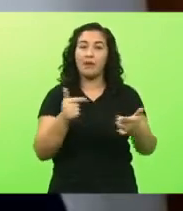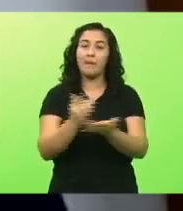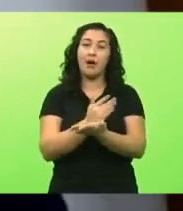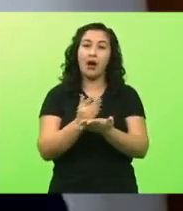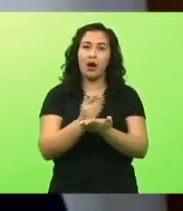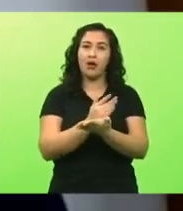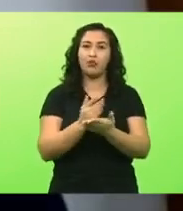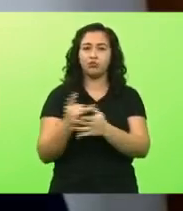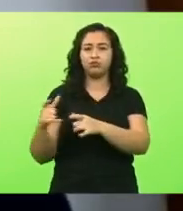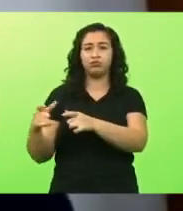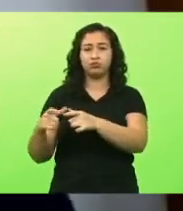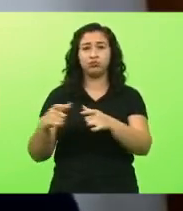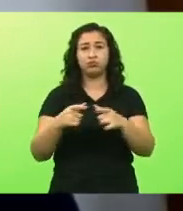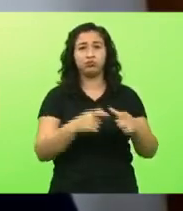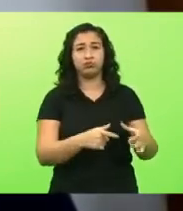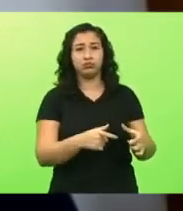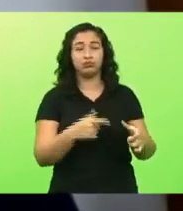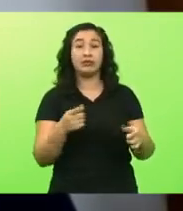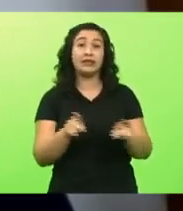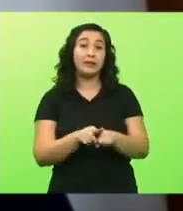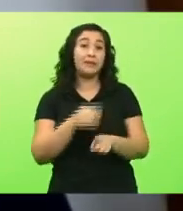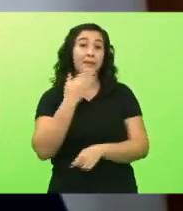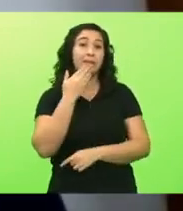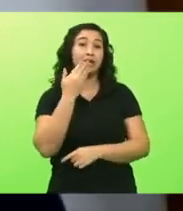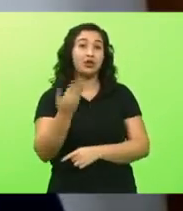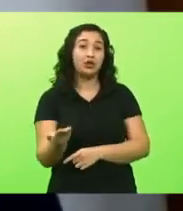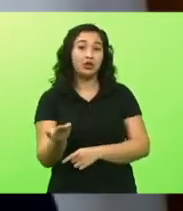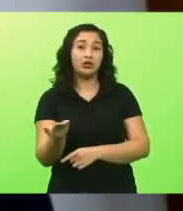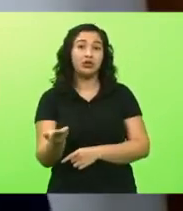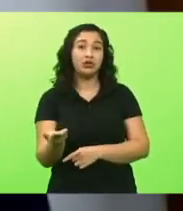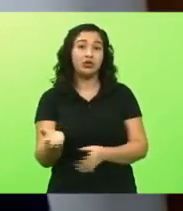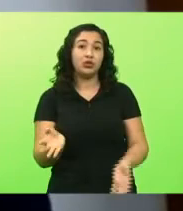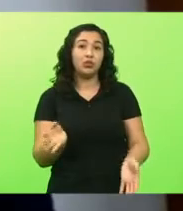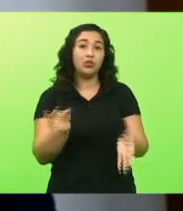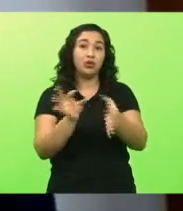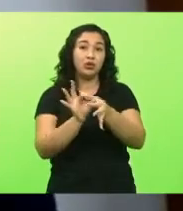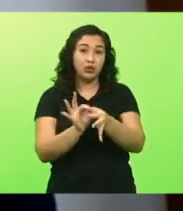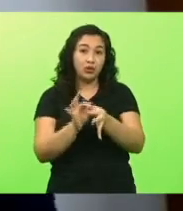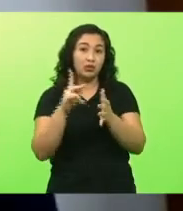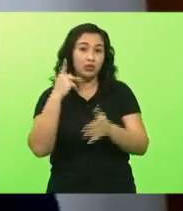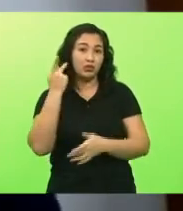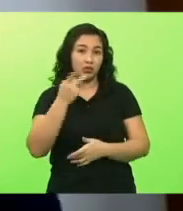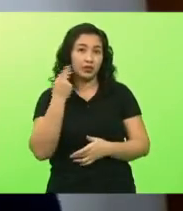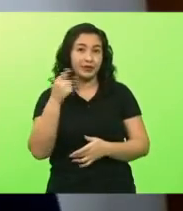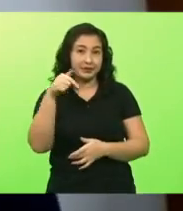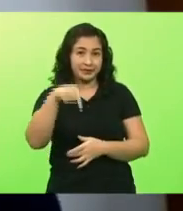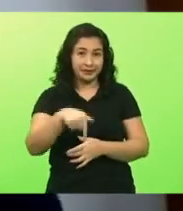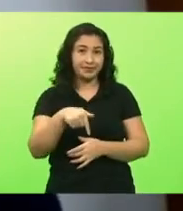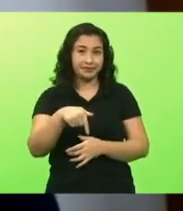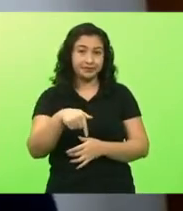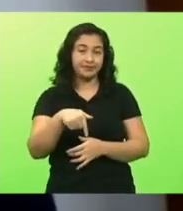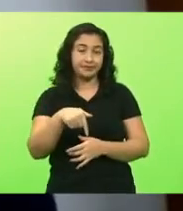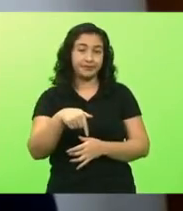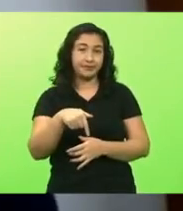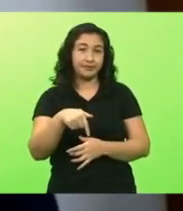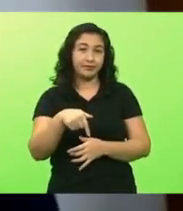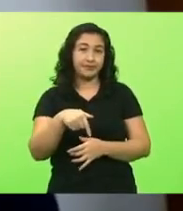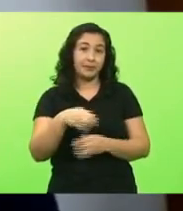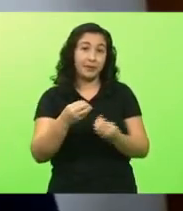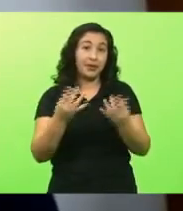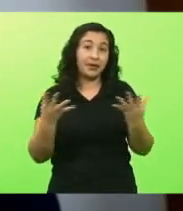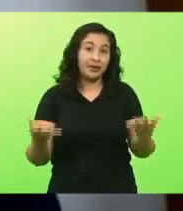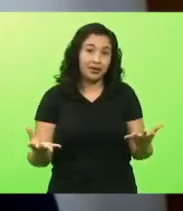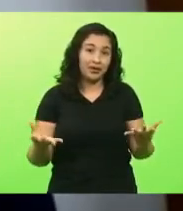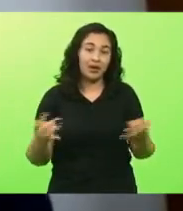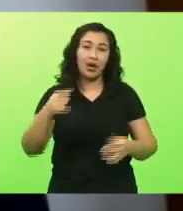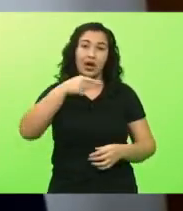setores e também pedir a união desse nosso parlamento para que a gente faça